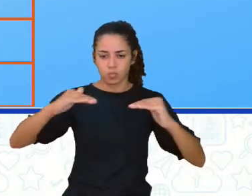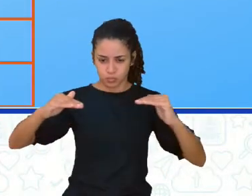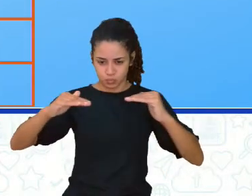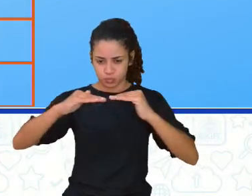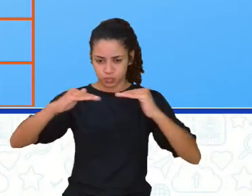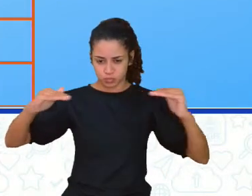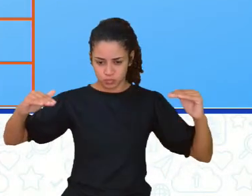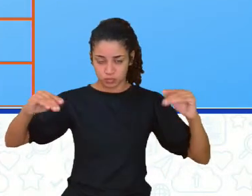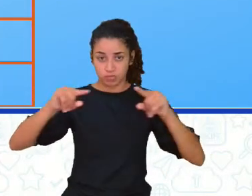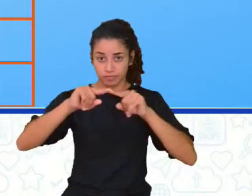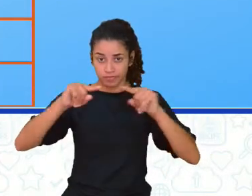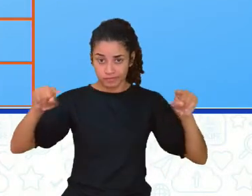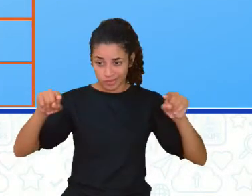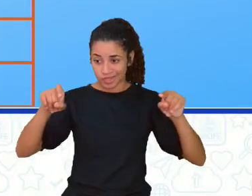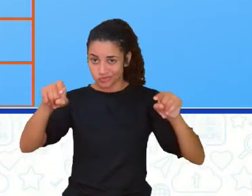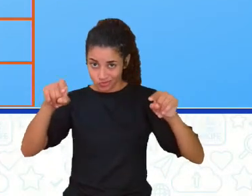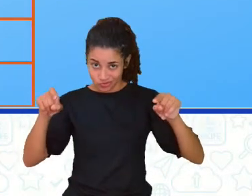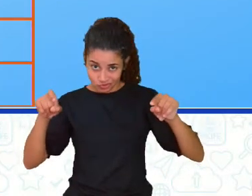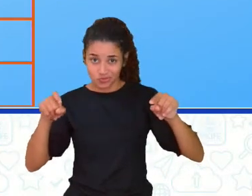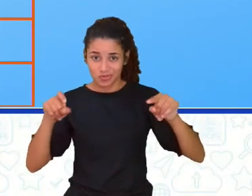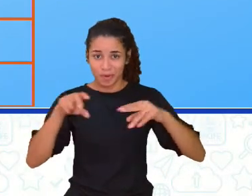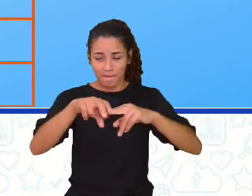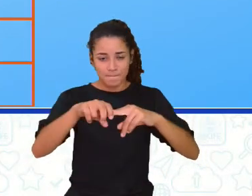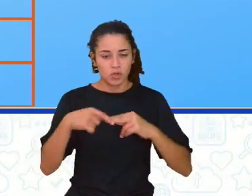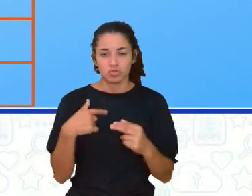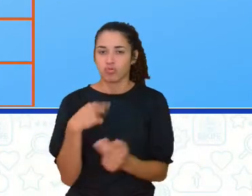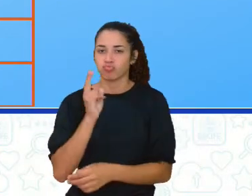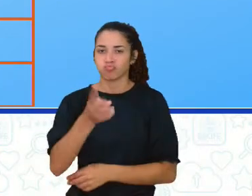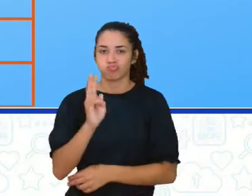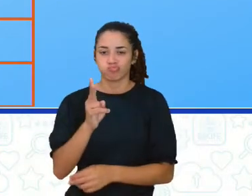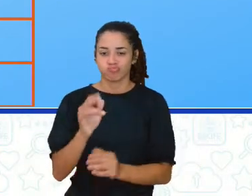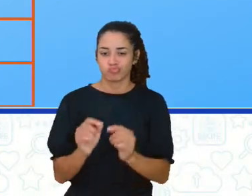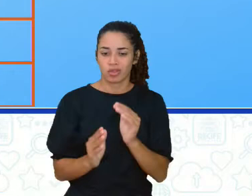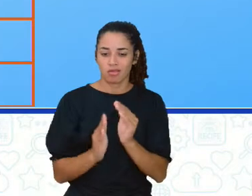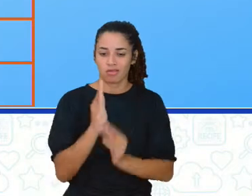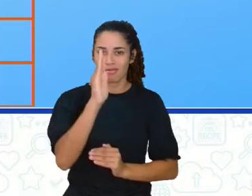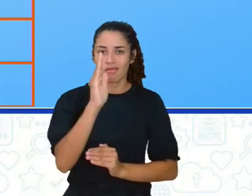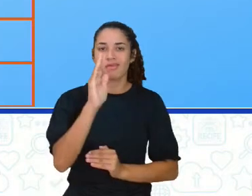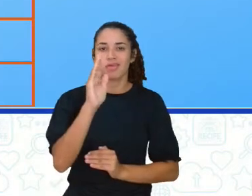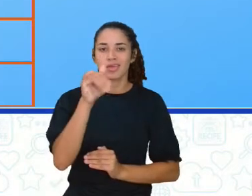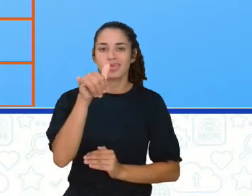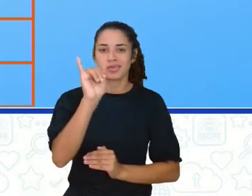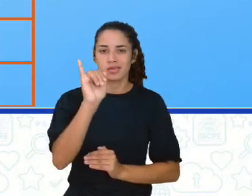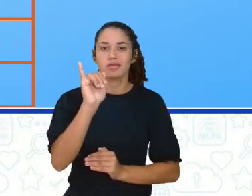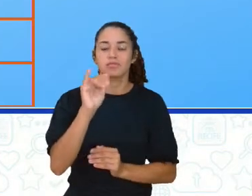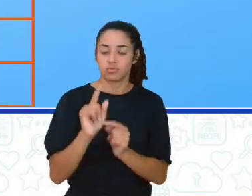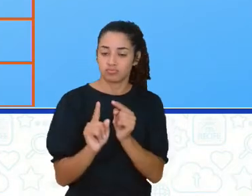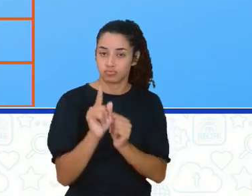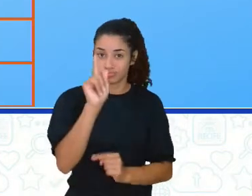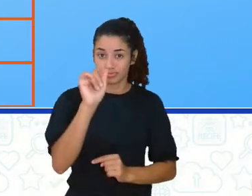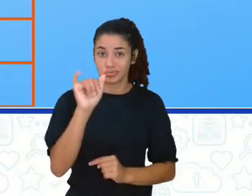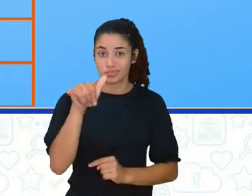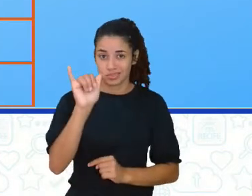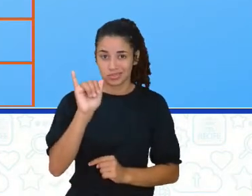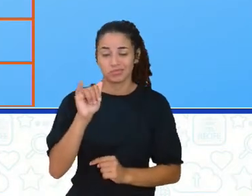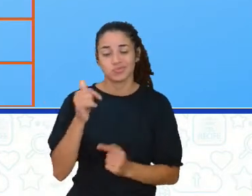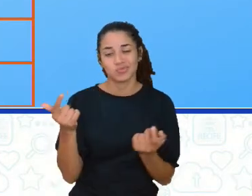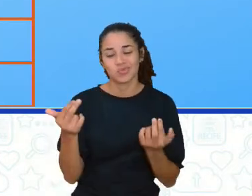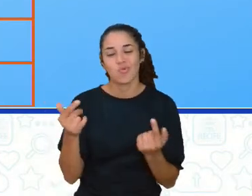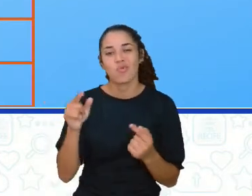isso que eu estou no mesmo ponto Y, né, que é 2, mas eu estou no